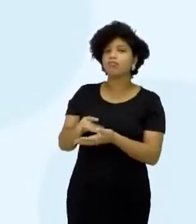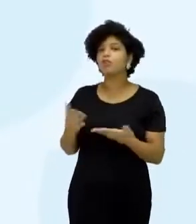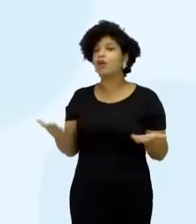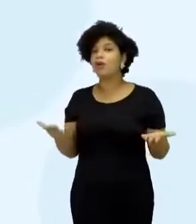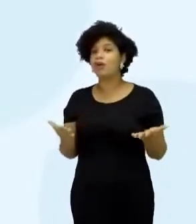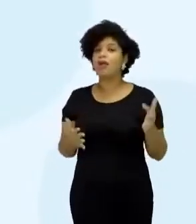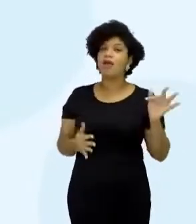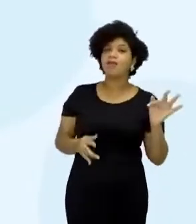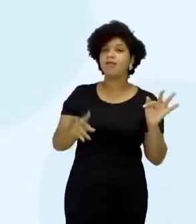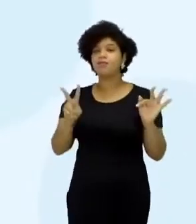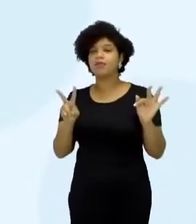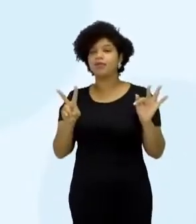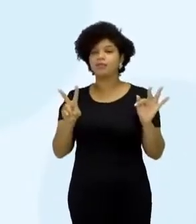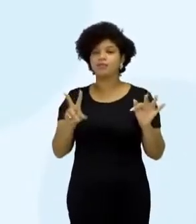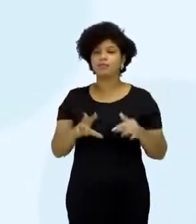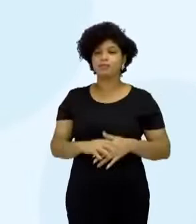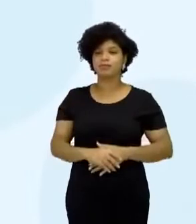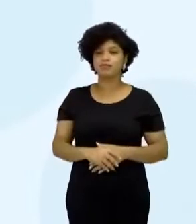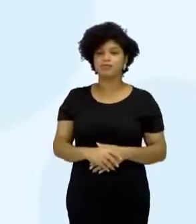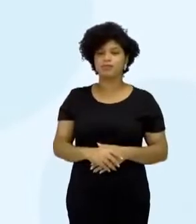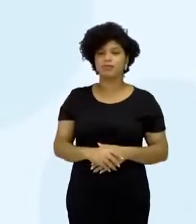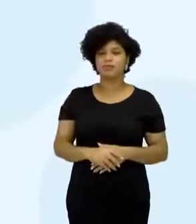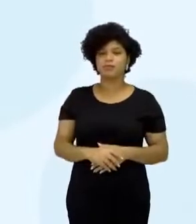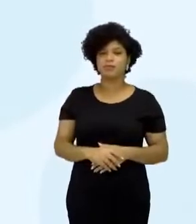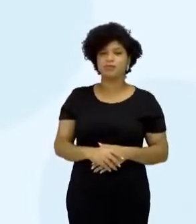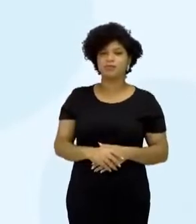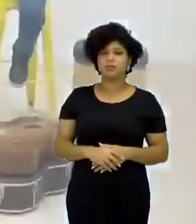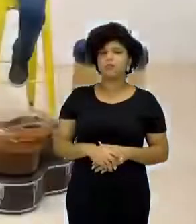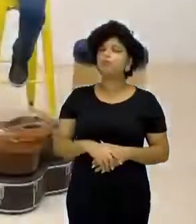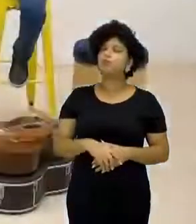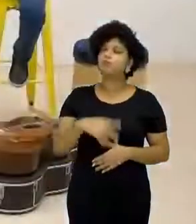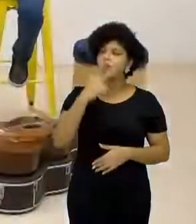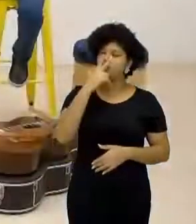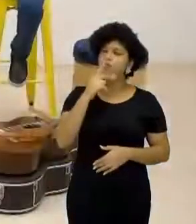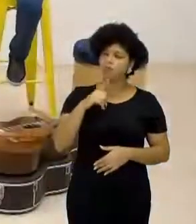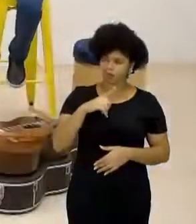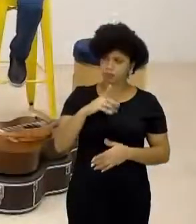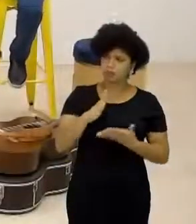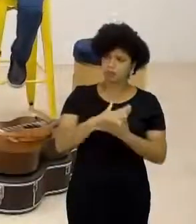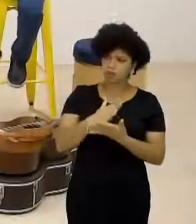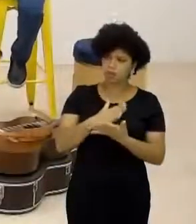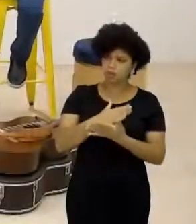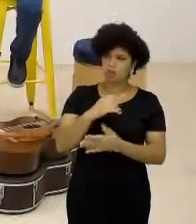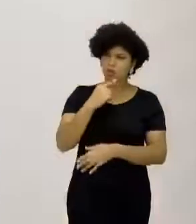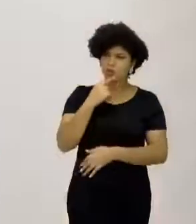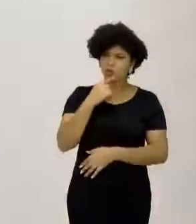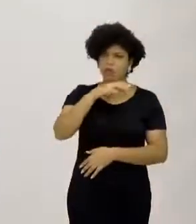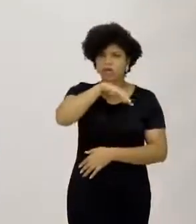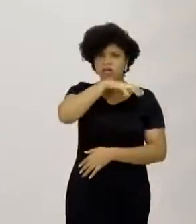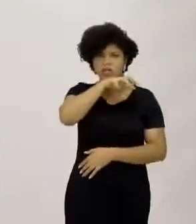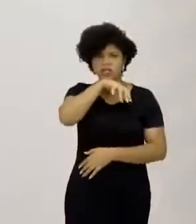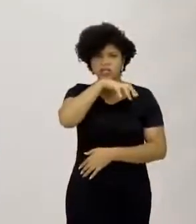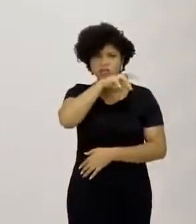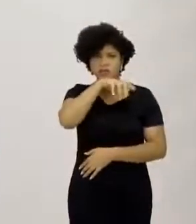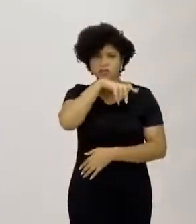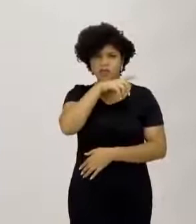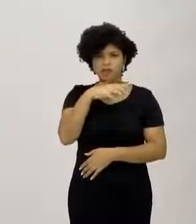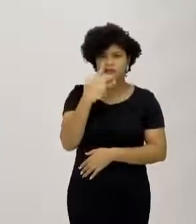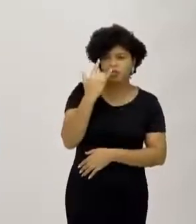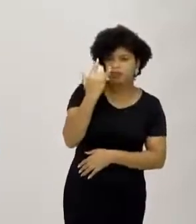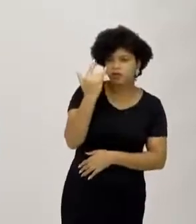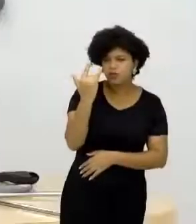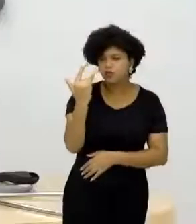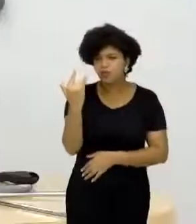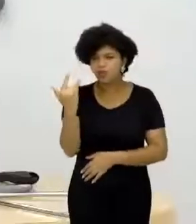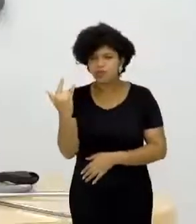pra gente se isso é mito ou realidade. Professor, será que tem esses animais aí? Animais que se localizam pelo som. Pelo